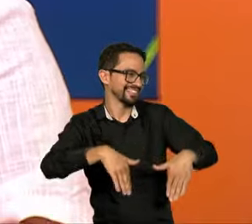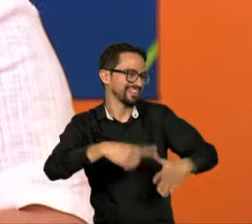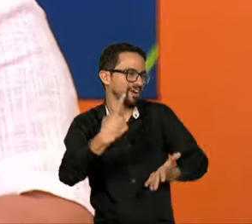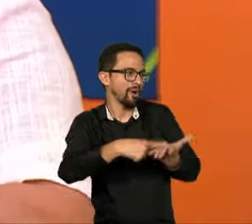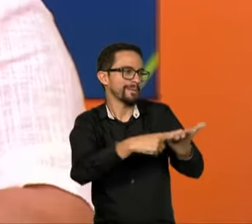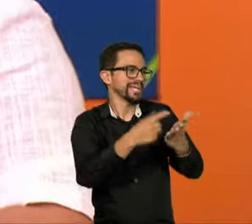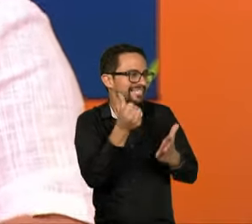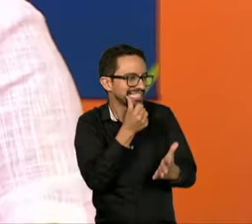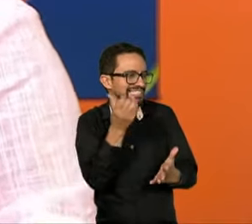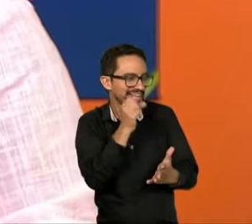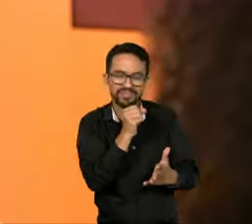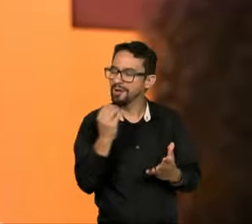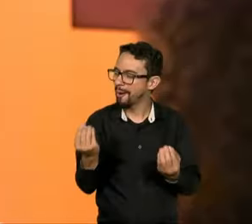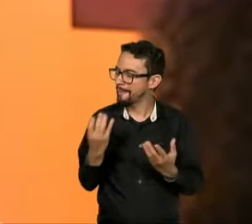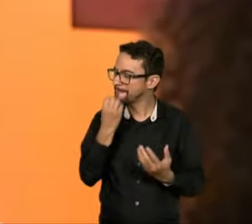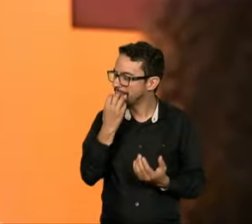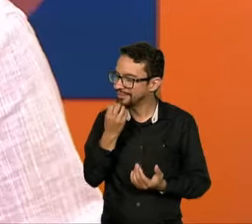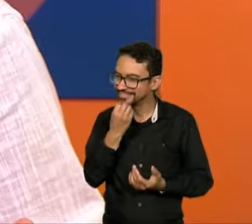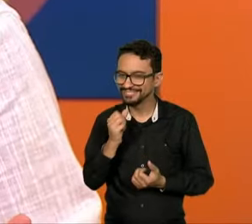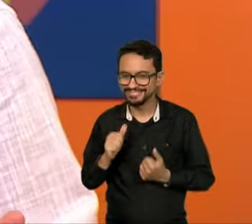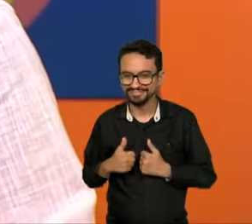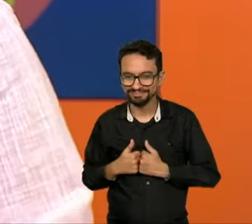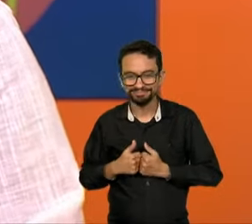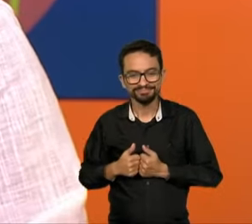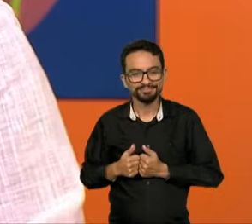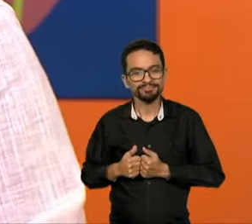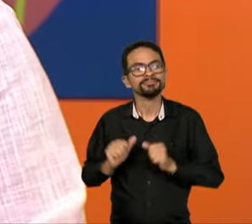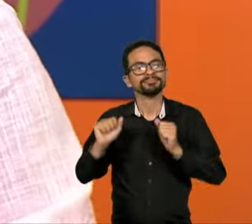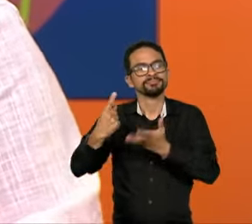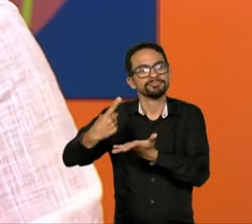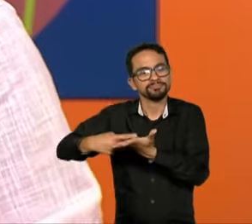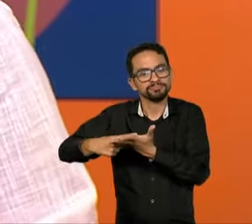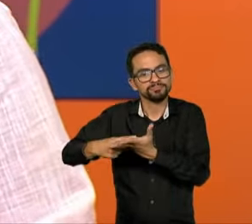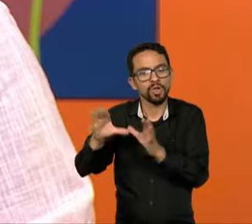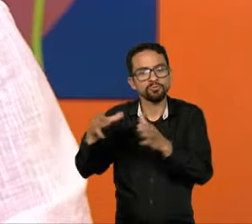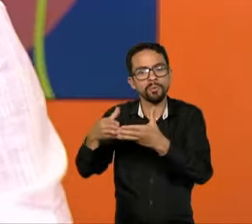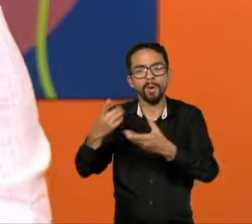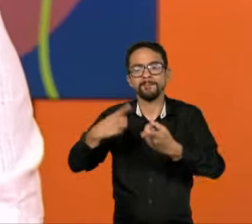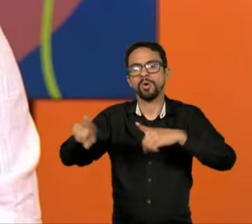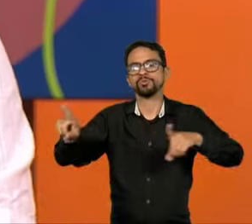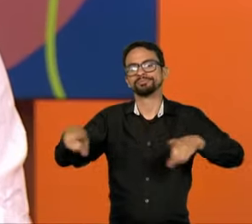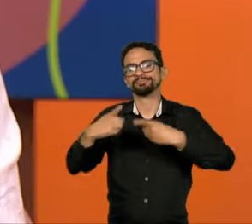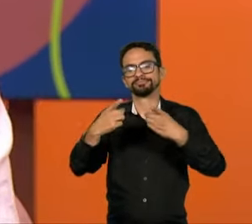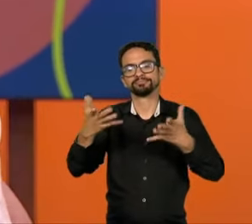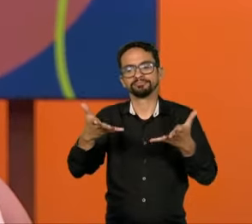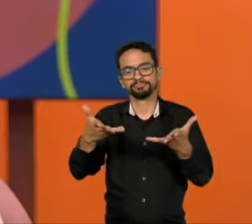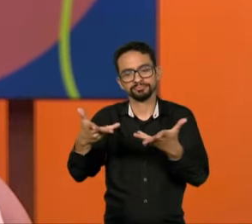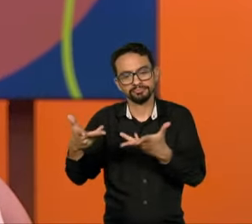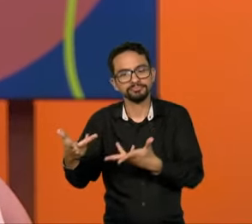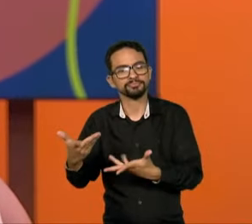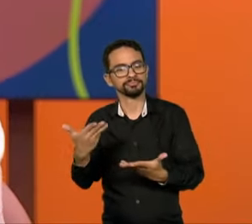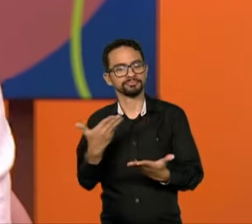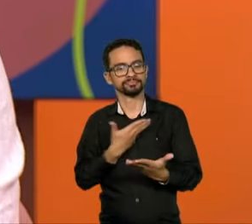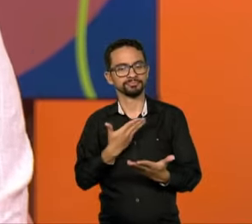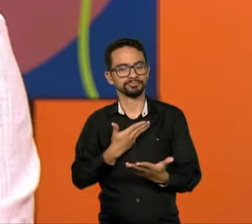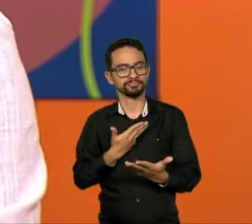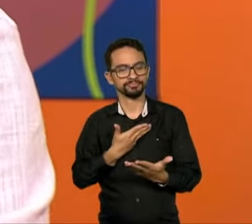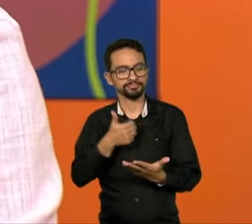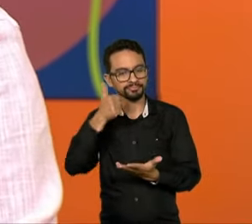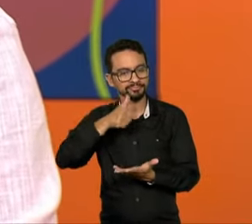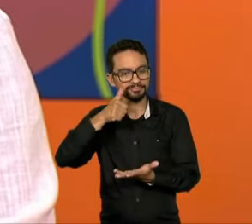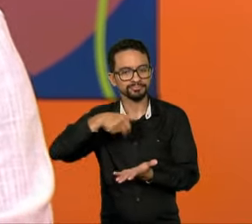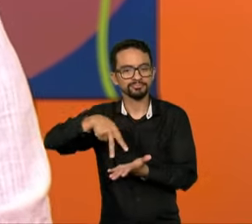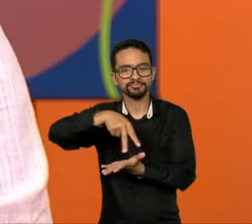funciona sexta e sábado. Isso é muito bom, gente. Aí me chamaram para montar uma banda para lá. Eu montei uma banda, convidei uma amiga minha do balé, da dona